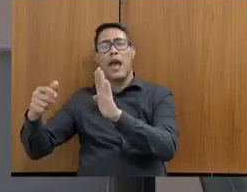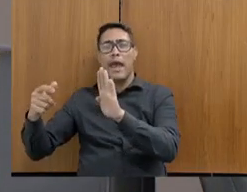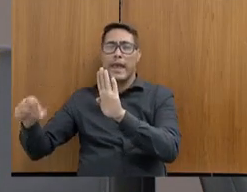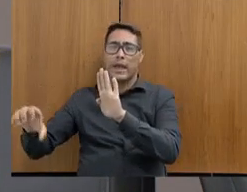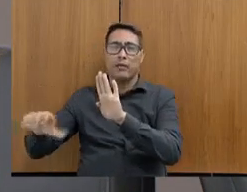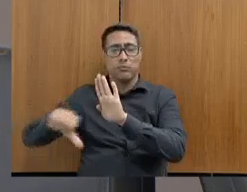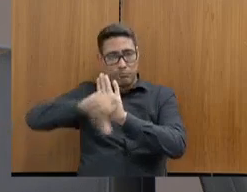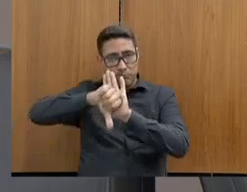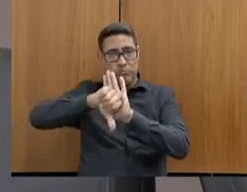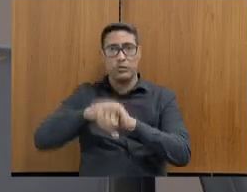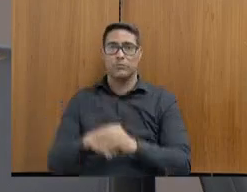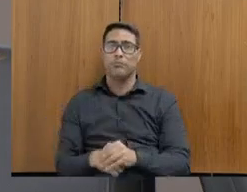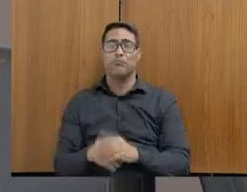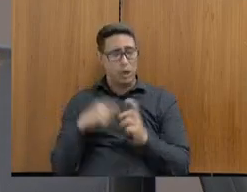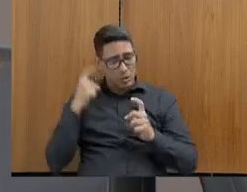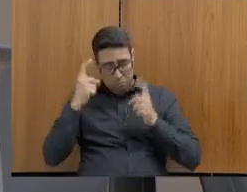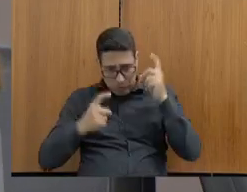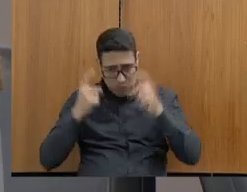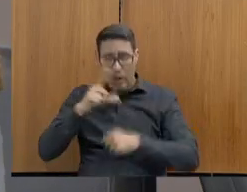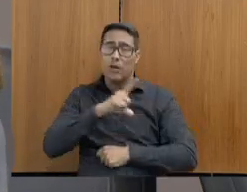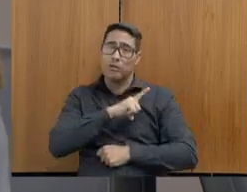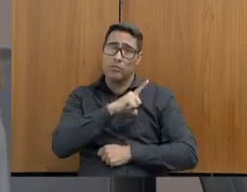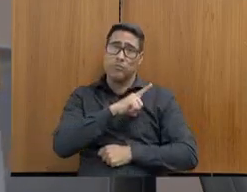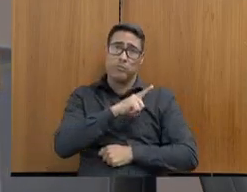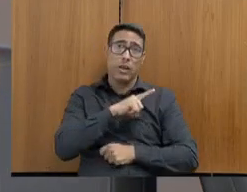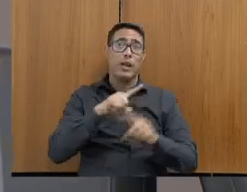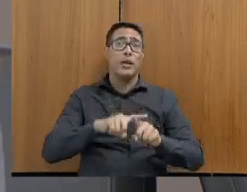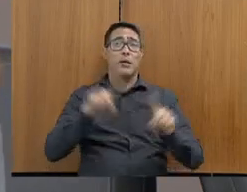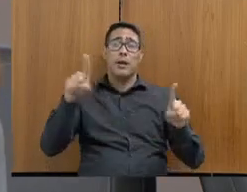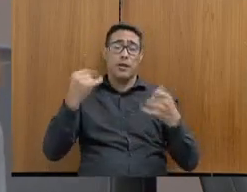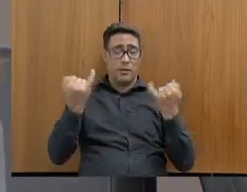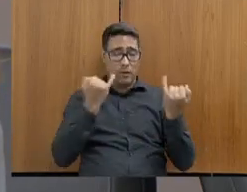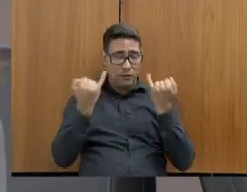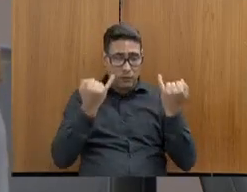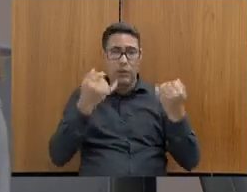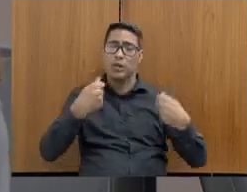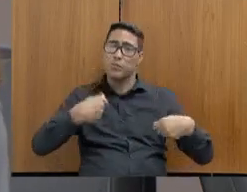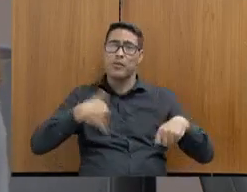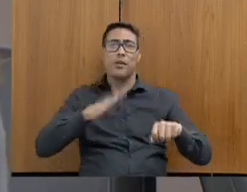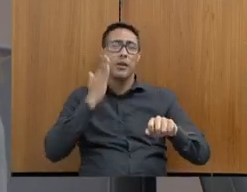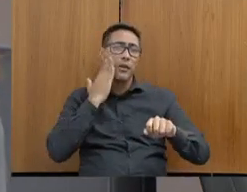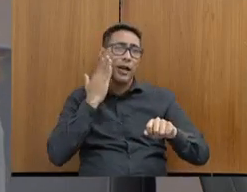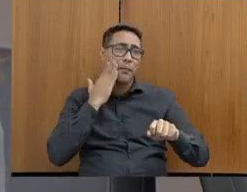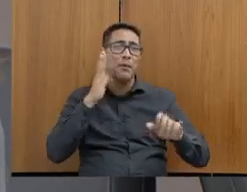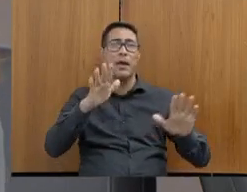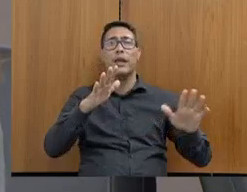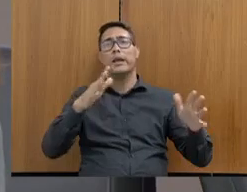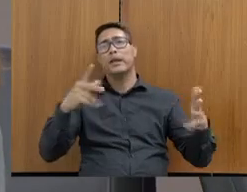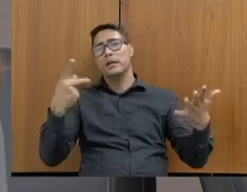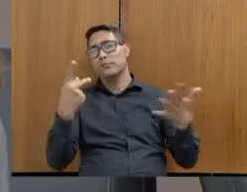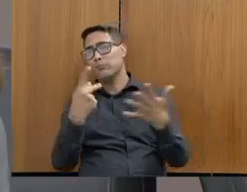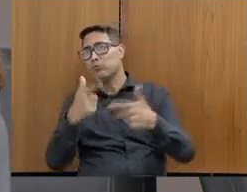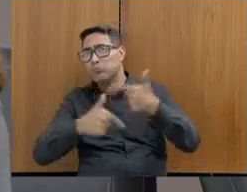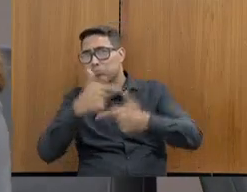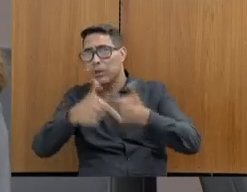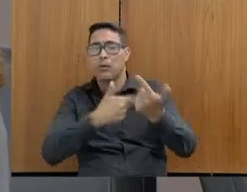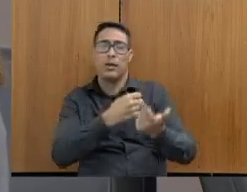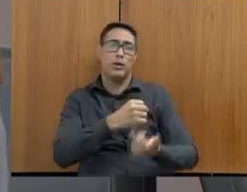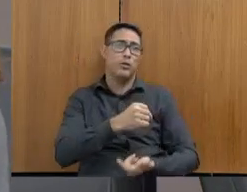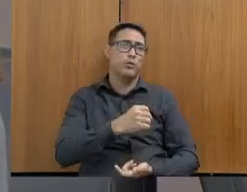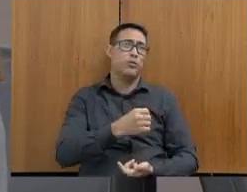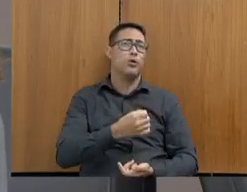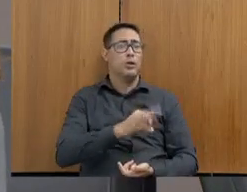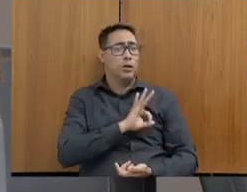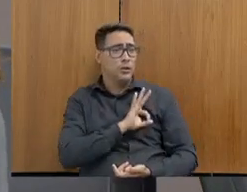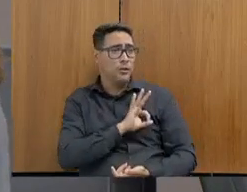né e eu acho que os dados eles têm que levar em conta também né esse cenário da efetividade do trabalho policial das medidas de proteção